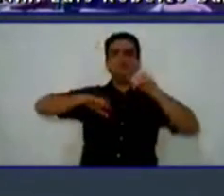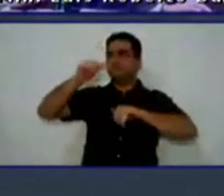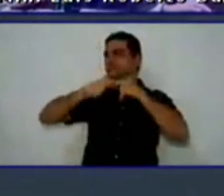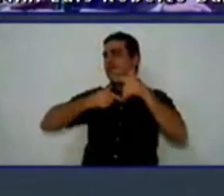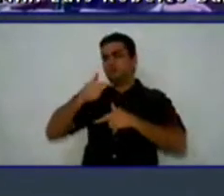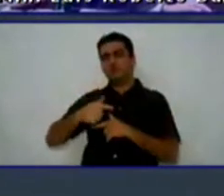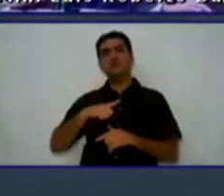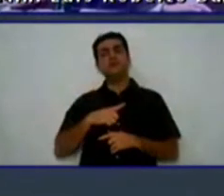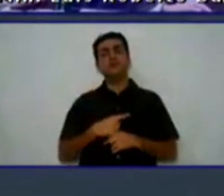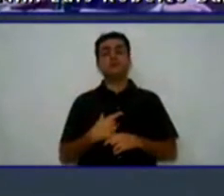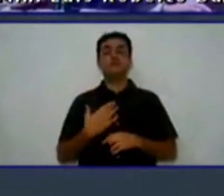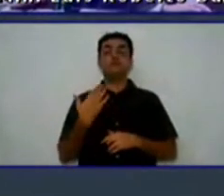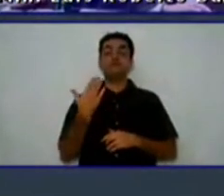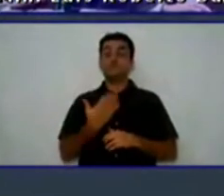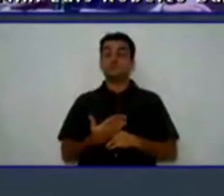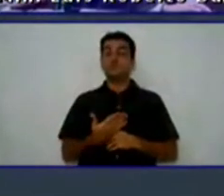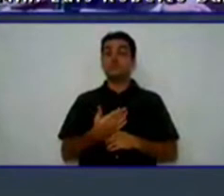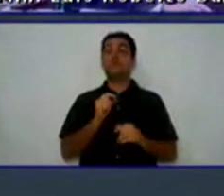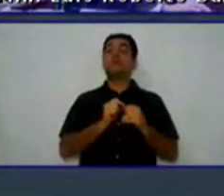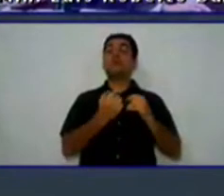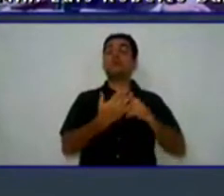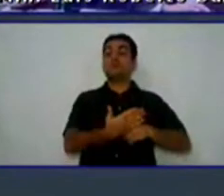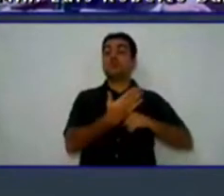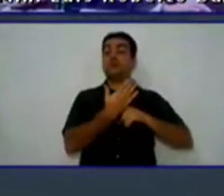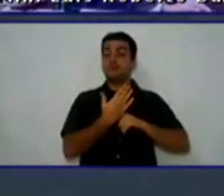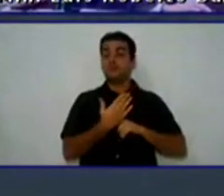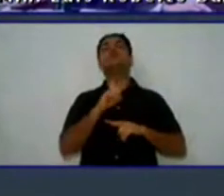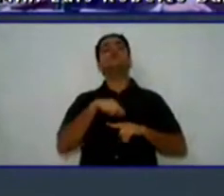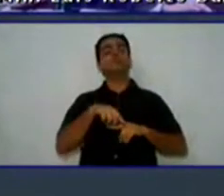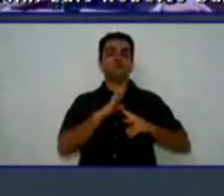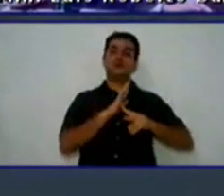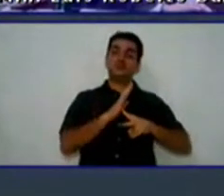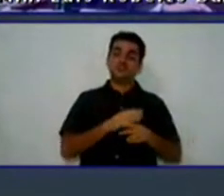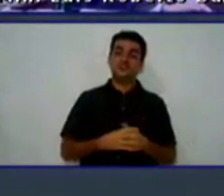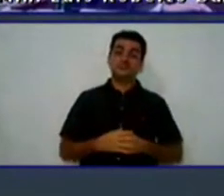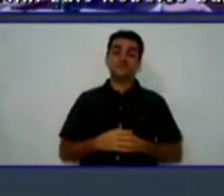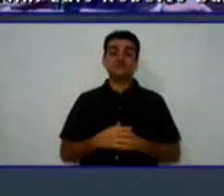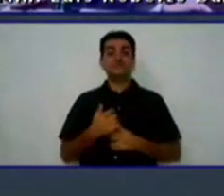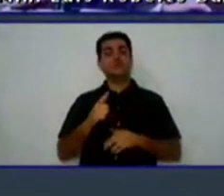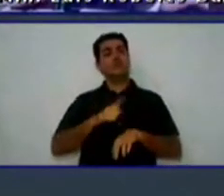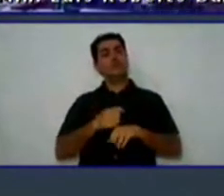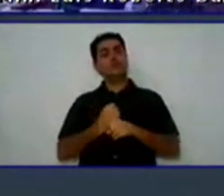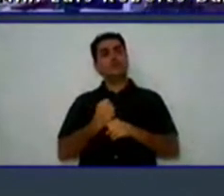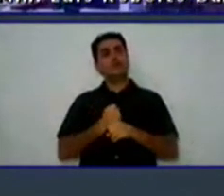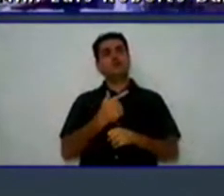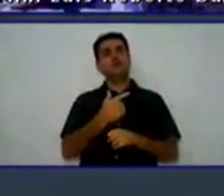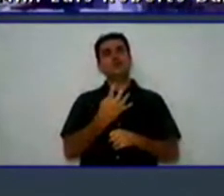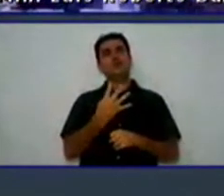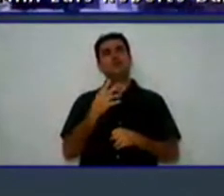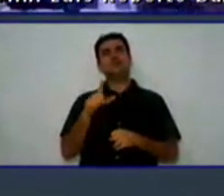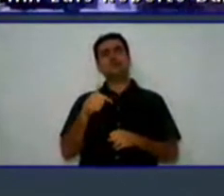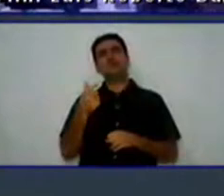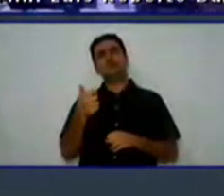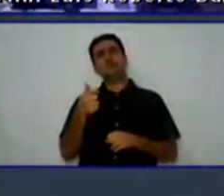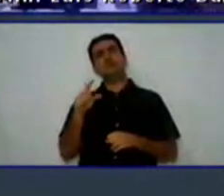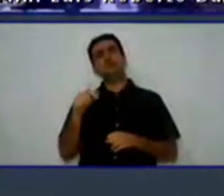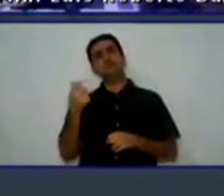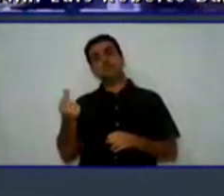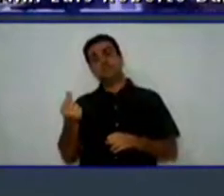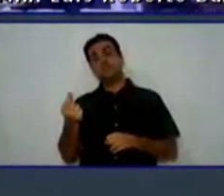que prestaram serviços para o partido durante 2014, 15, 16, com exceção